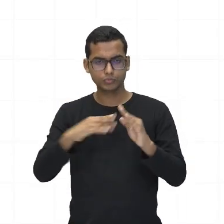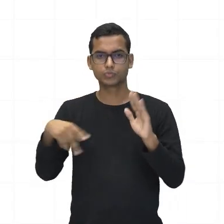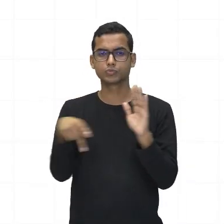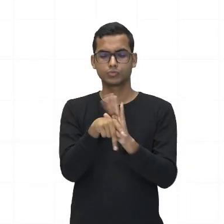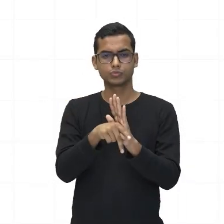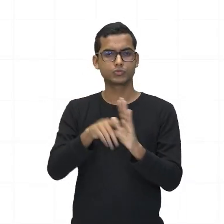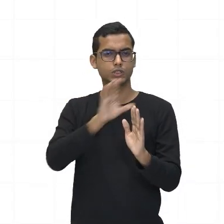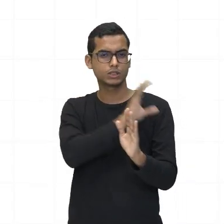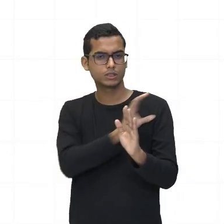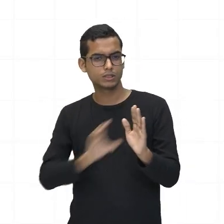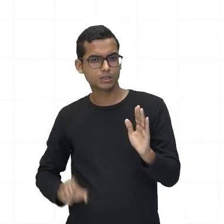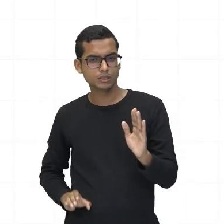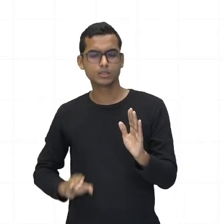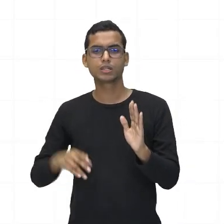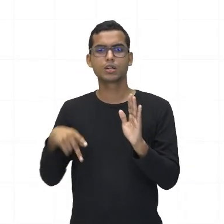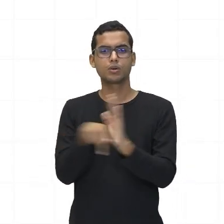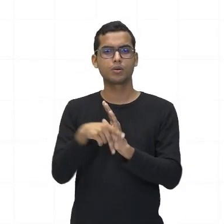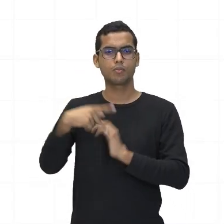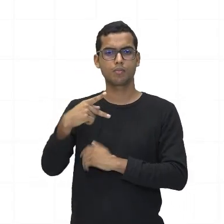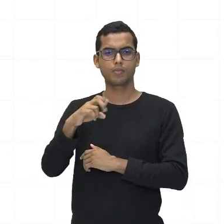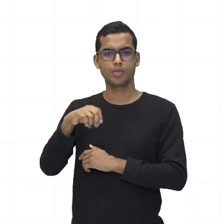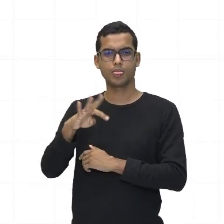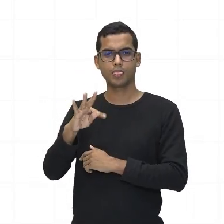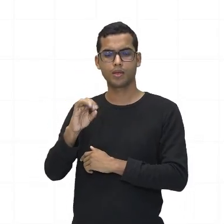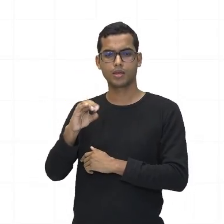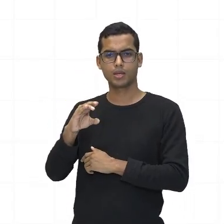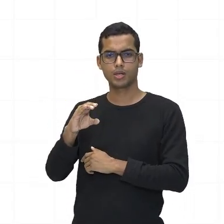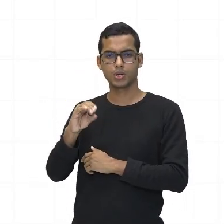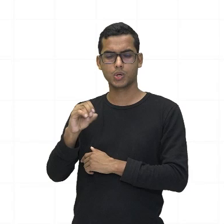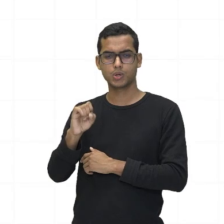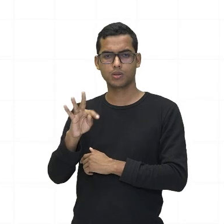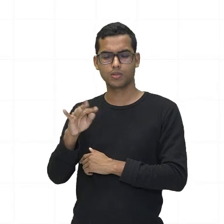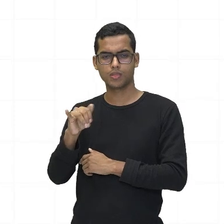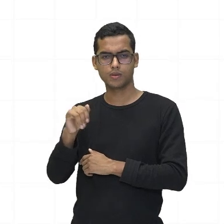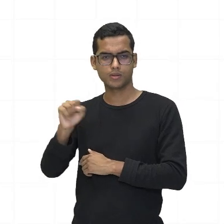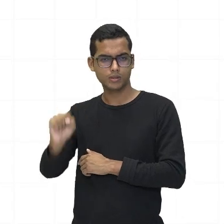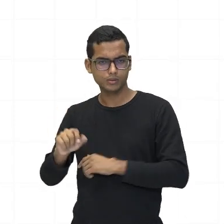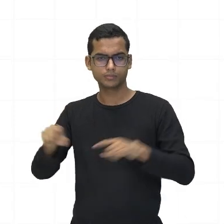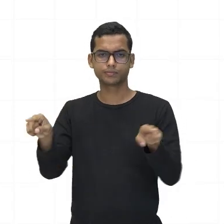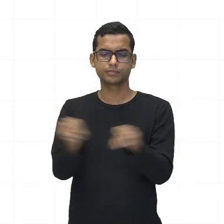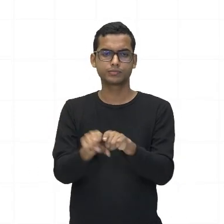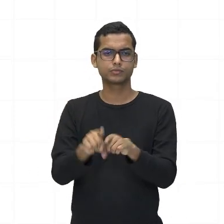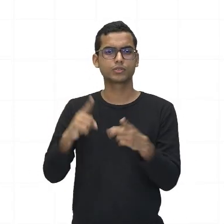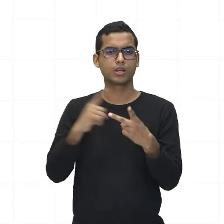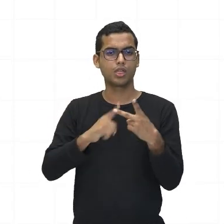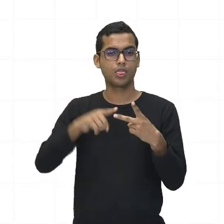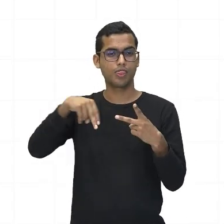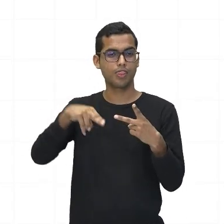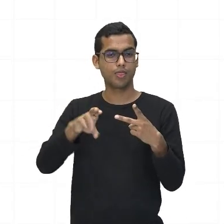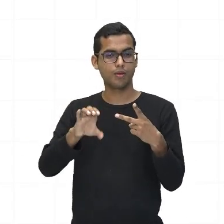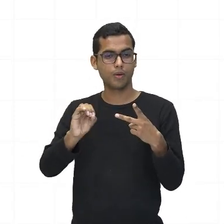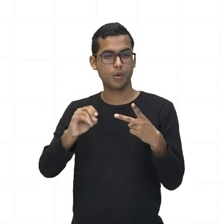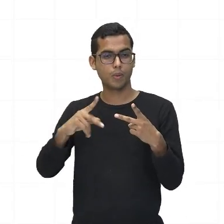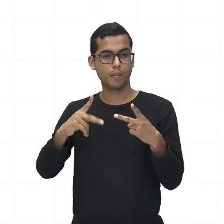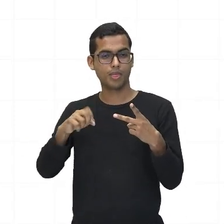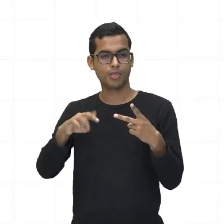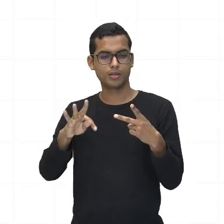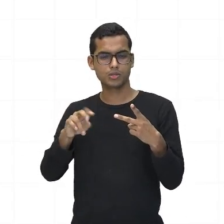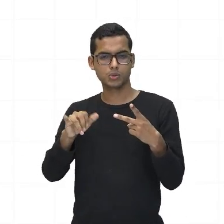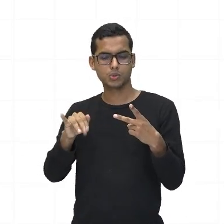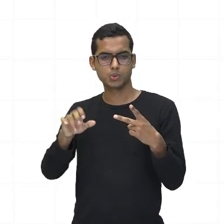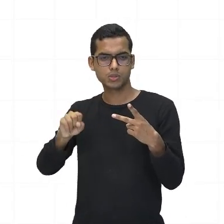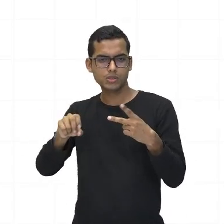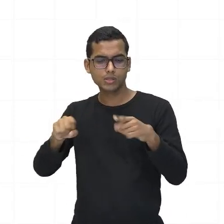neopentecostais. Também os cristãos usam esse símbolo. Este símbolo também é conhecido como o selo do rei Salomão,